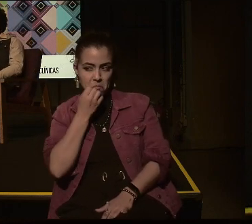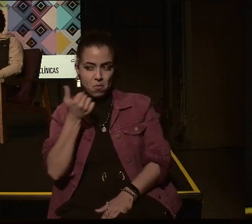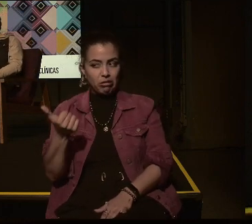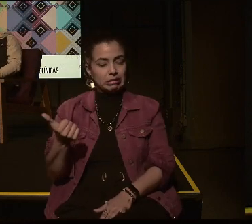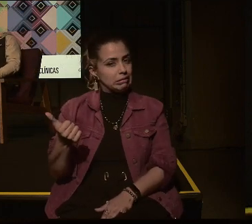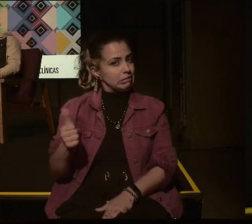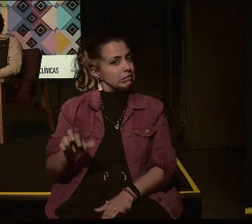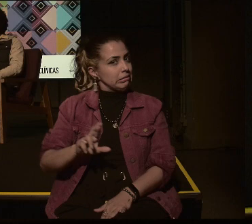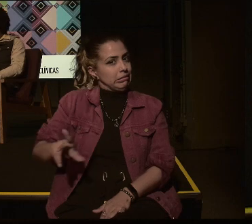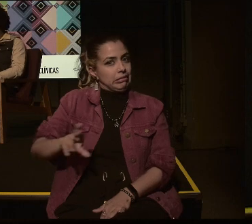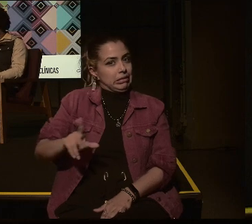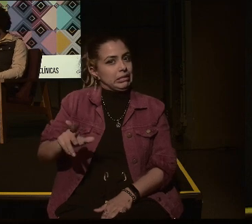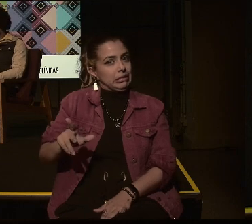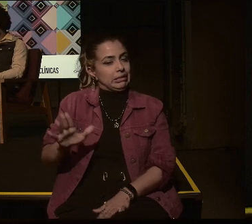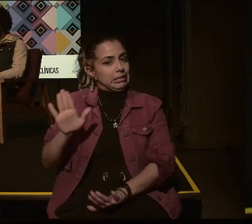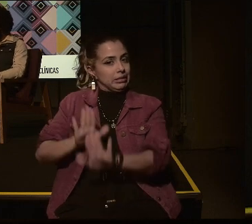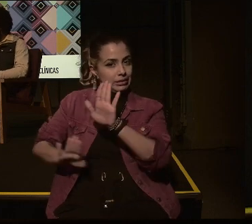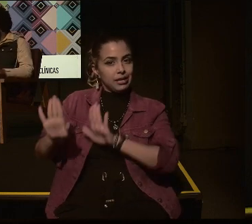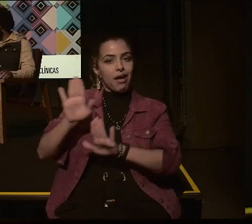Essa é algo que também